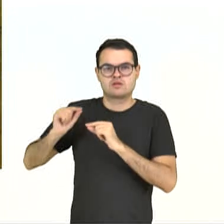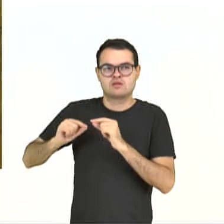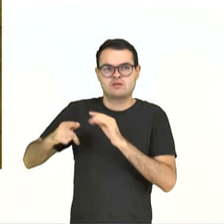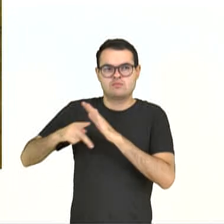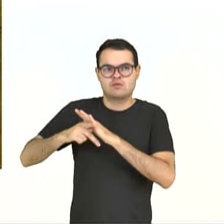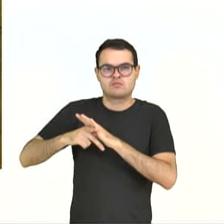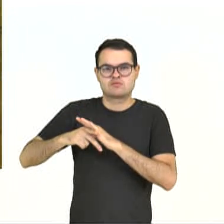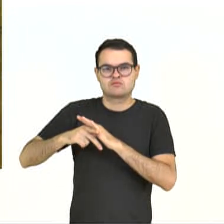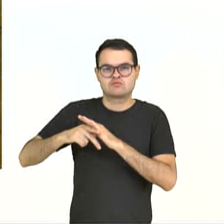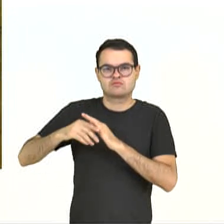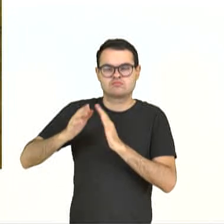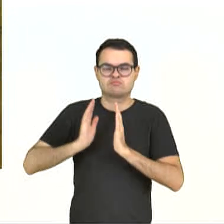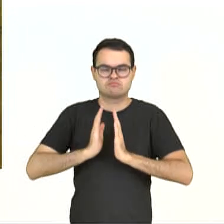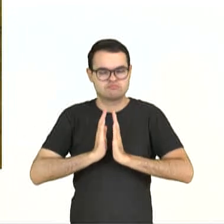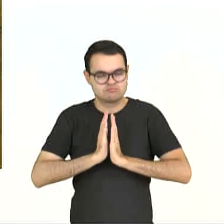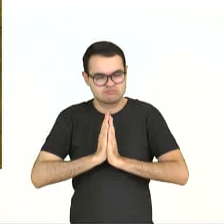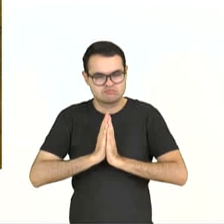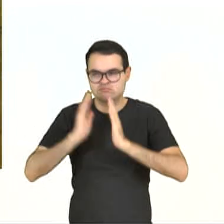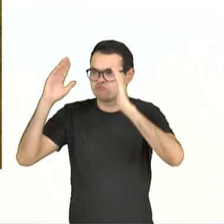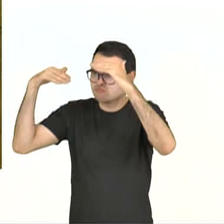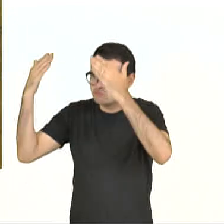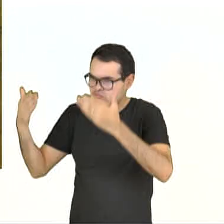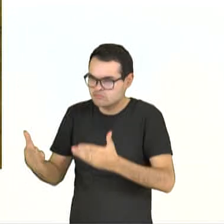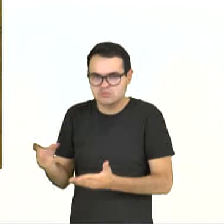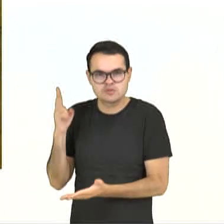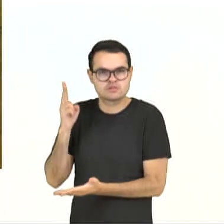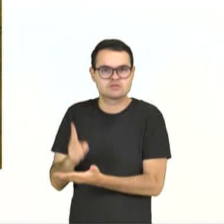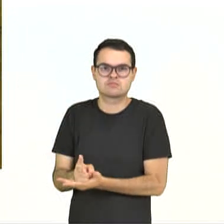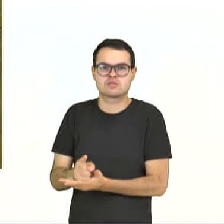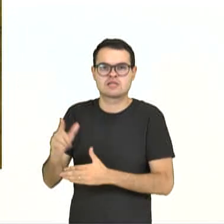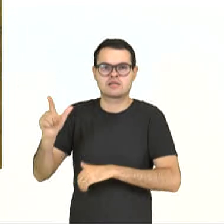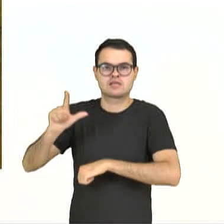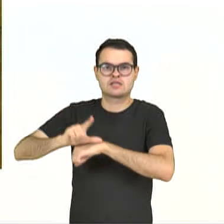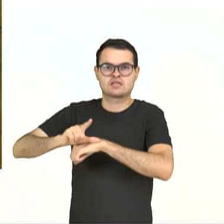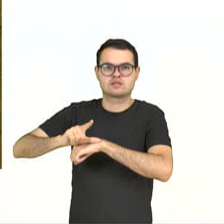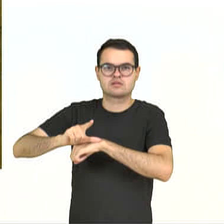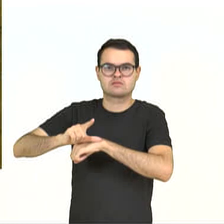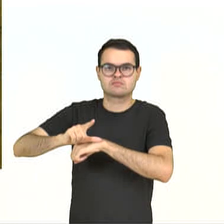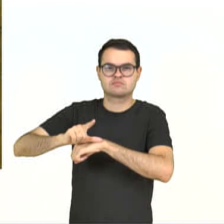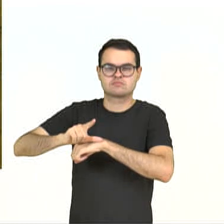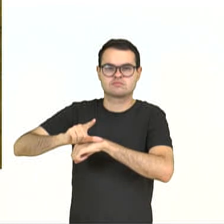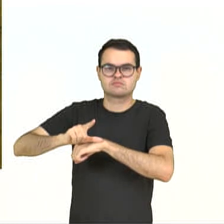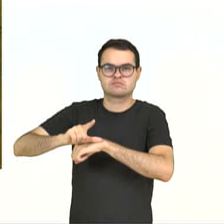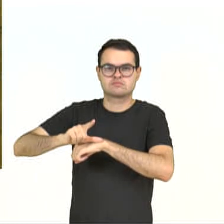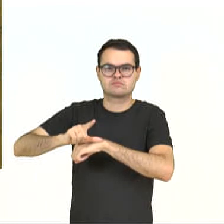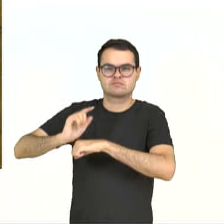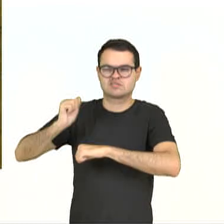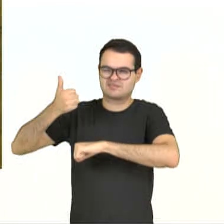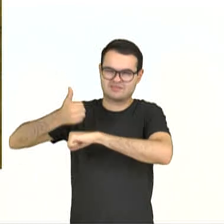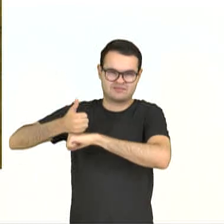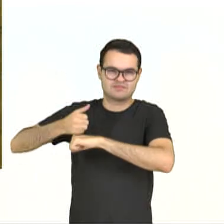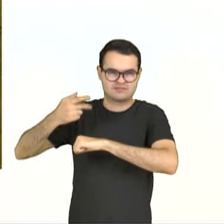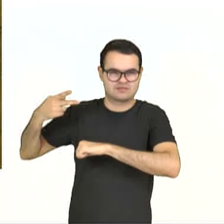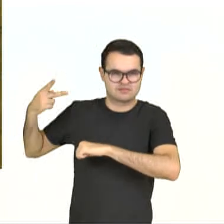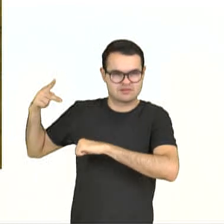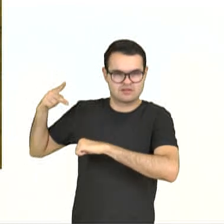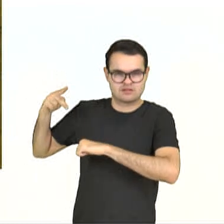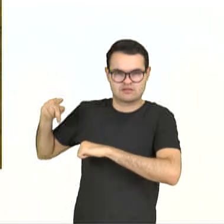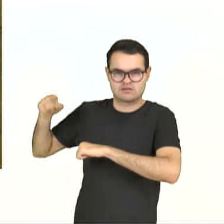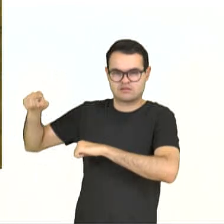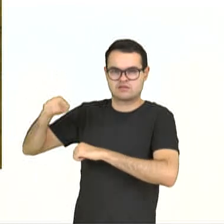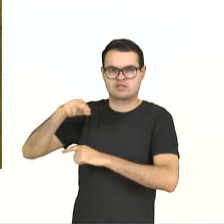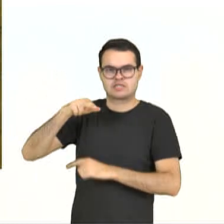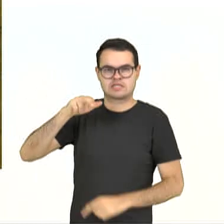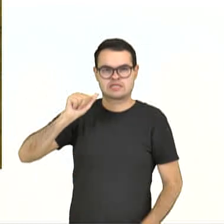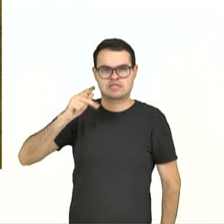santos, aqui eles endeusam os seus líderes. Isso que é importante do neoclassicismo, né? Então aqui o próprio